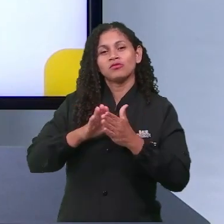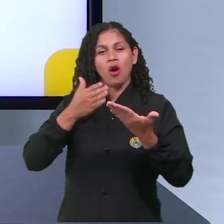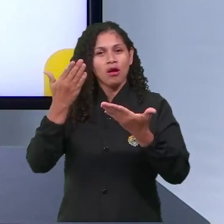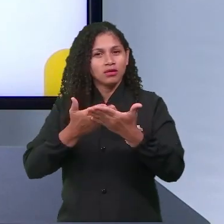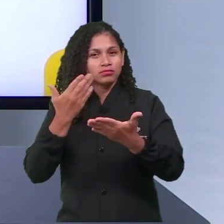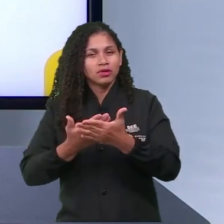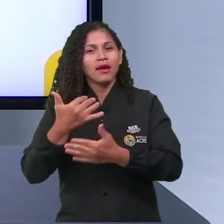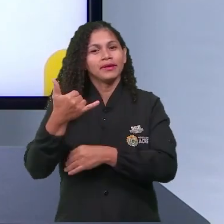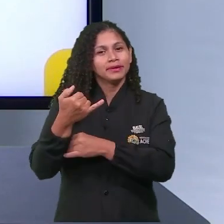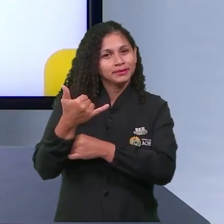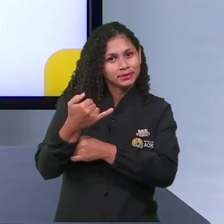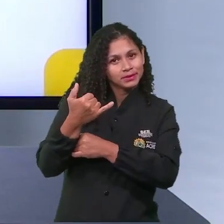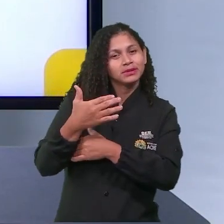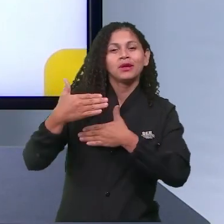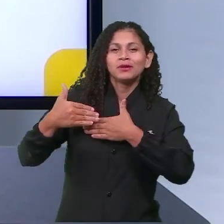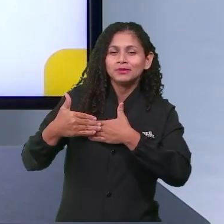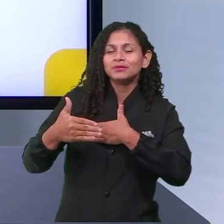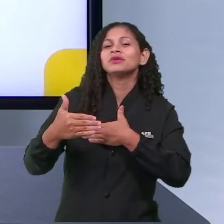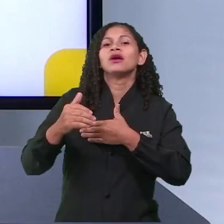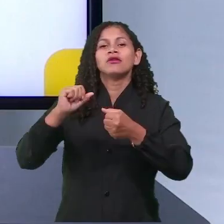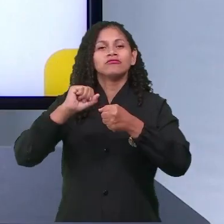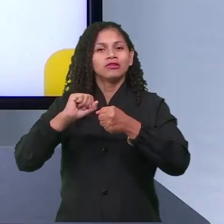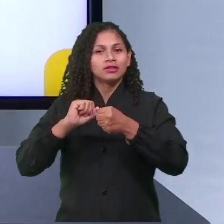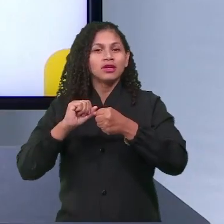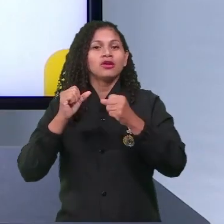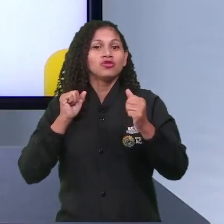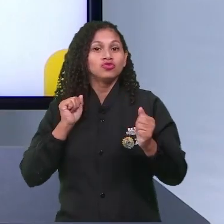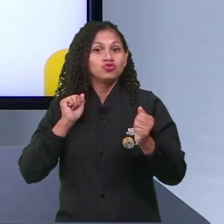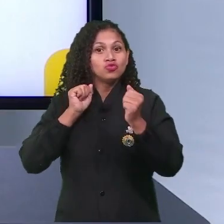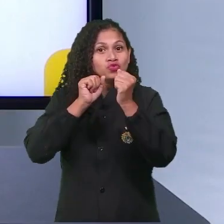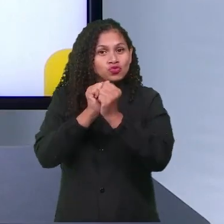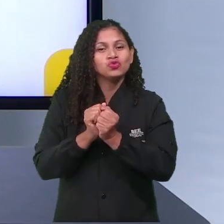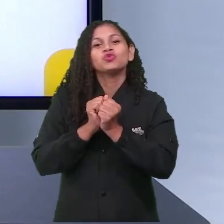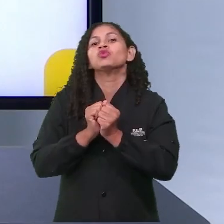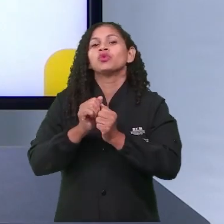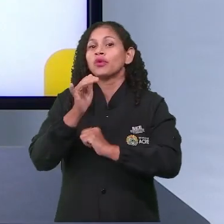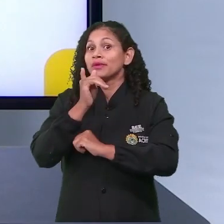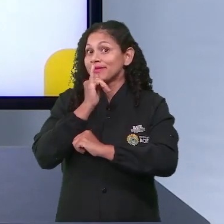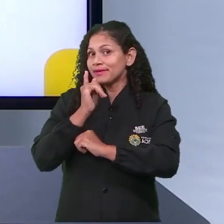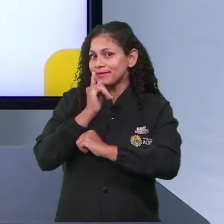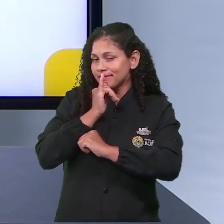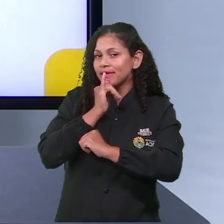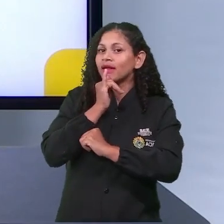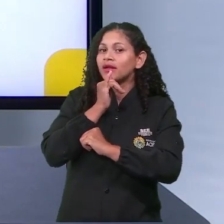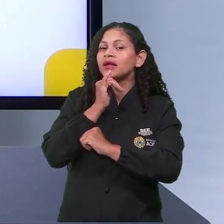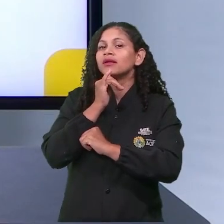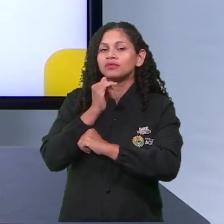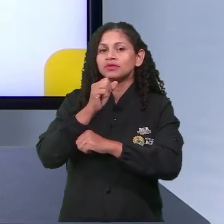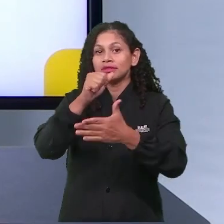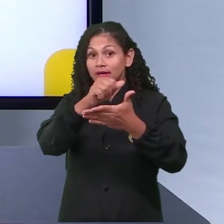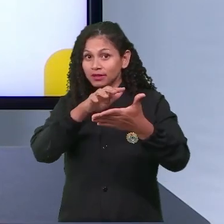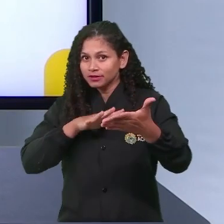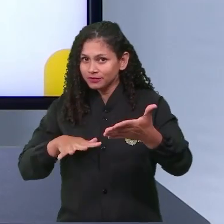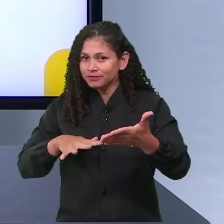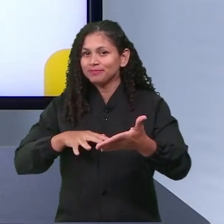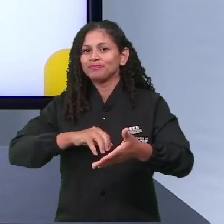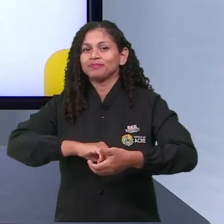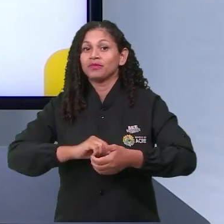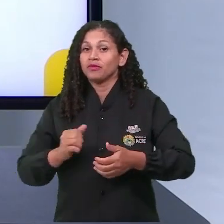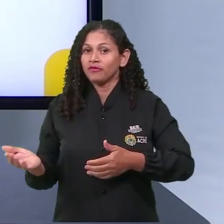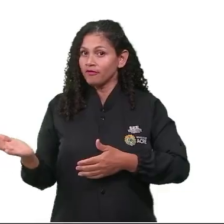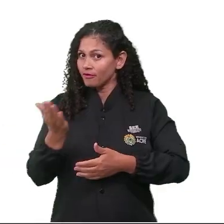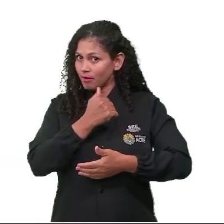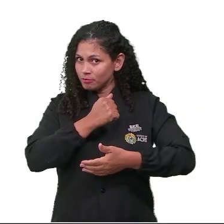caderno, pegue sua caneta para que você faça junto comigo os exemplos e as atividades que nós propomos aqui. Tudo bem? Então, vamos